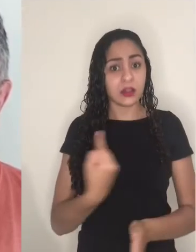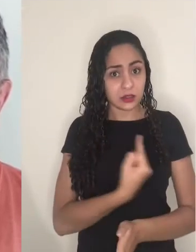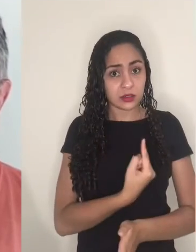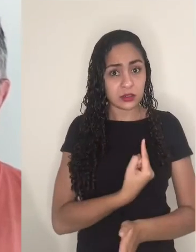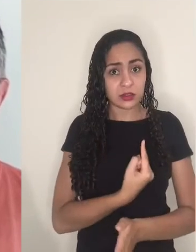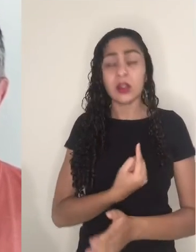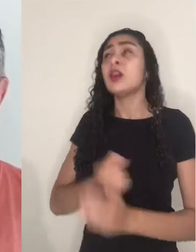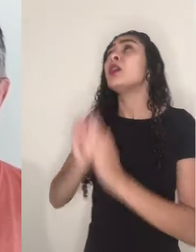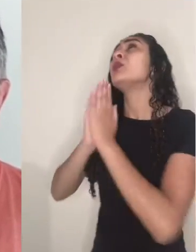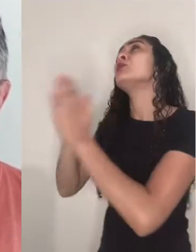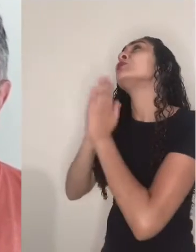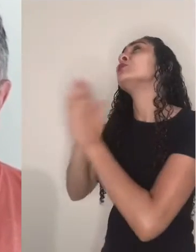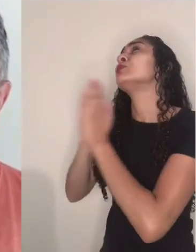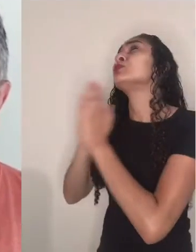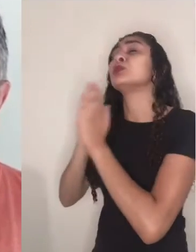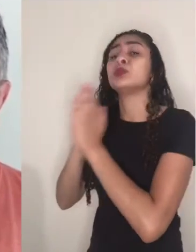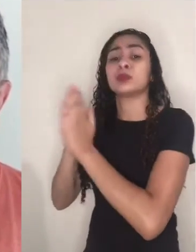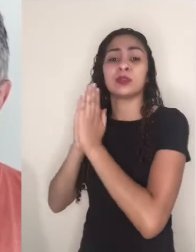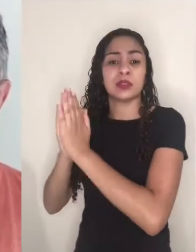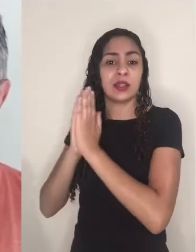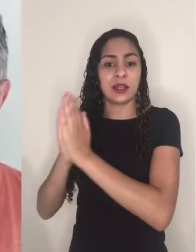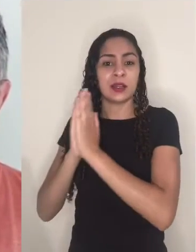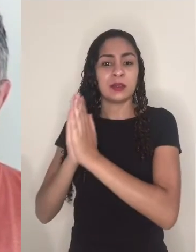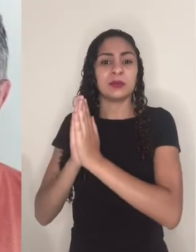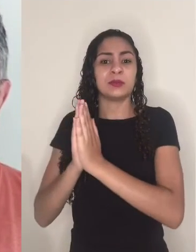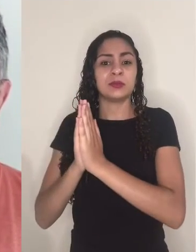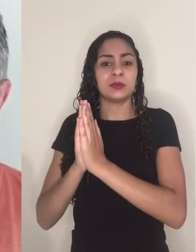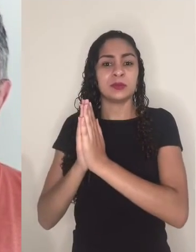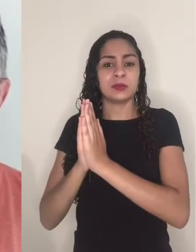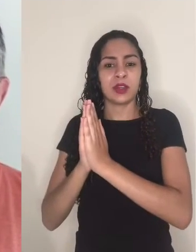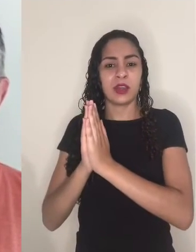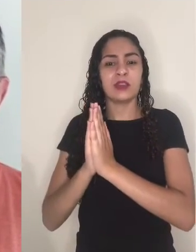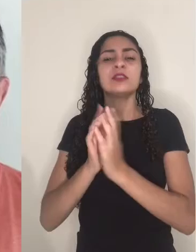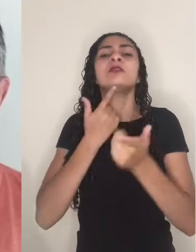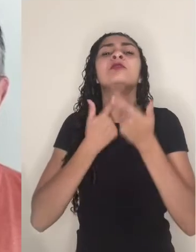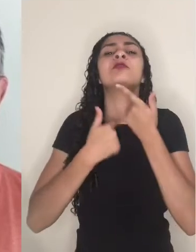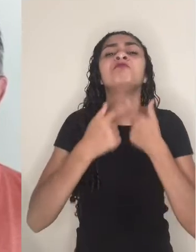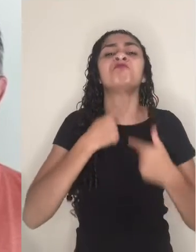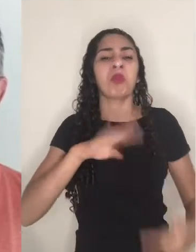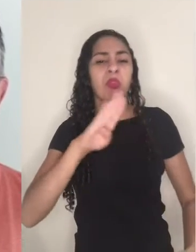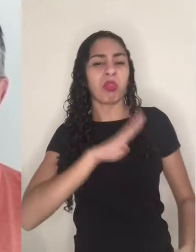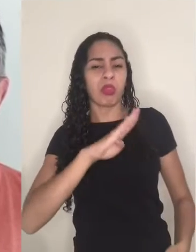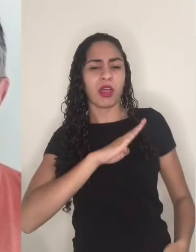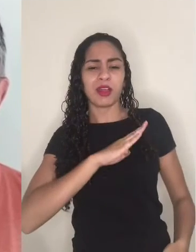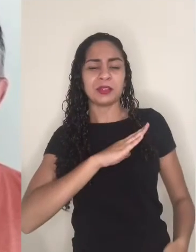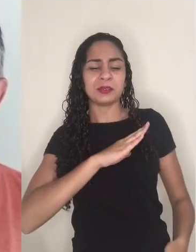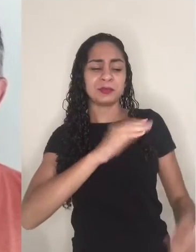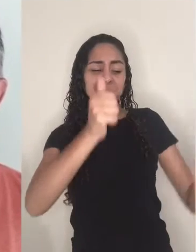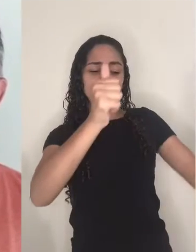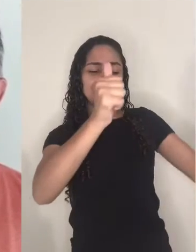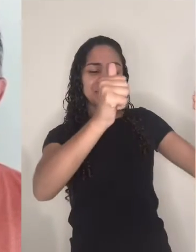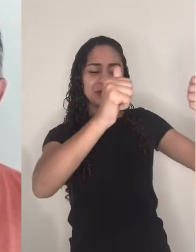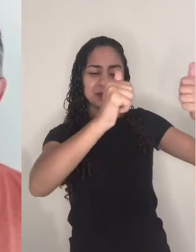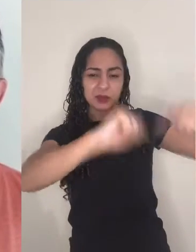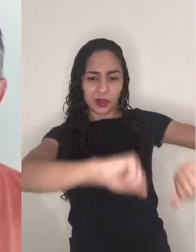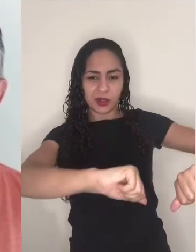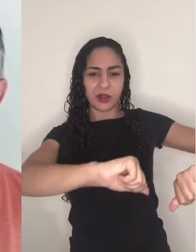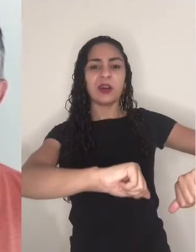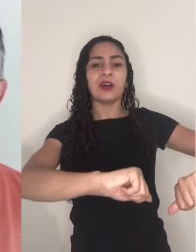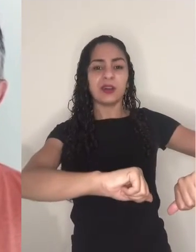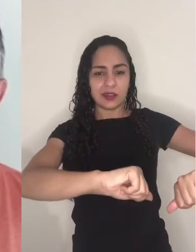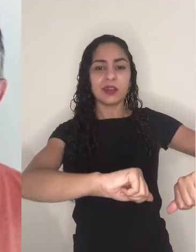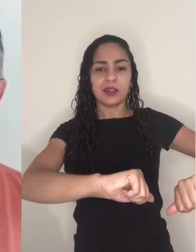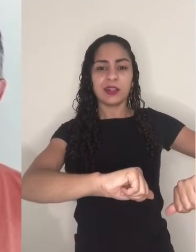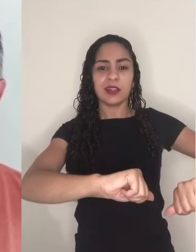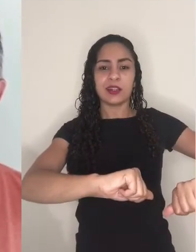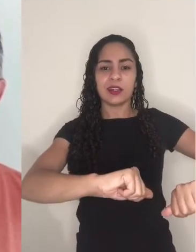Deus frustre os desígnios dos nossos inimigos e lhes retribua segundo